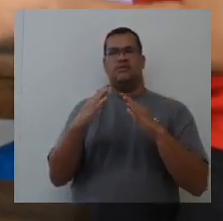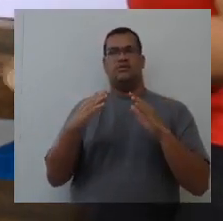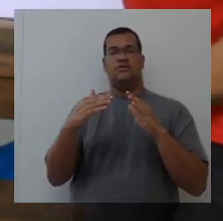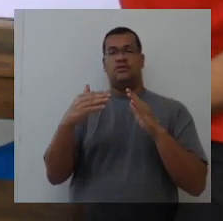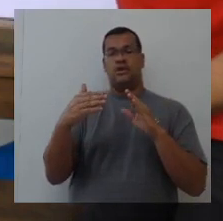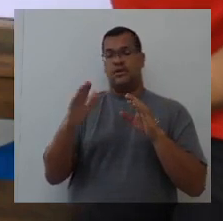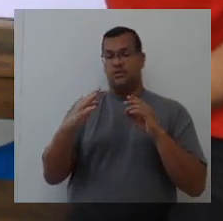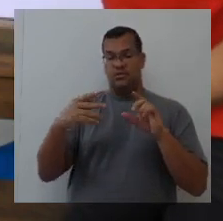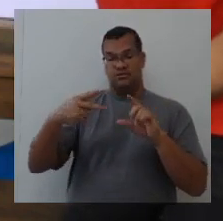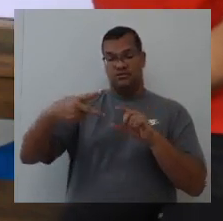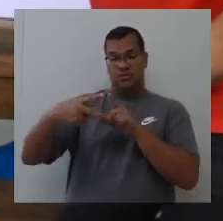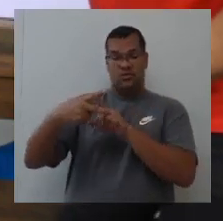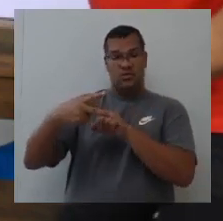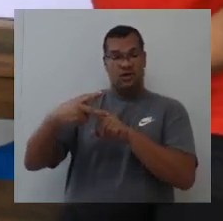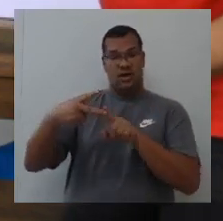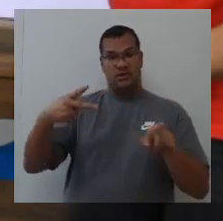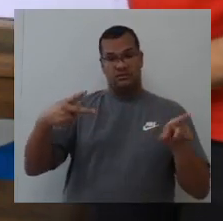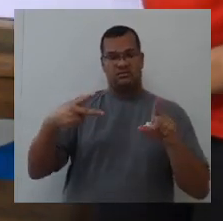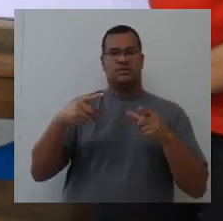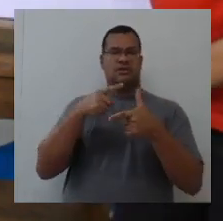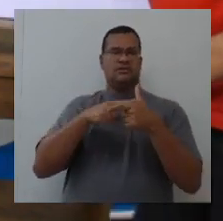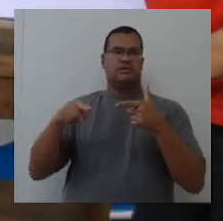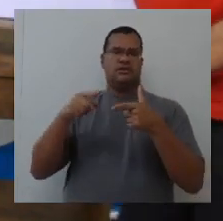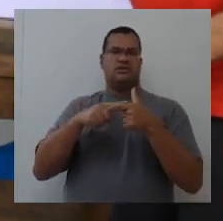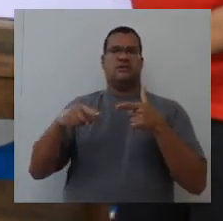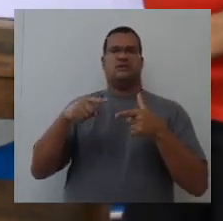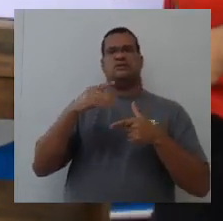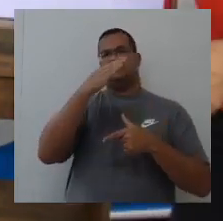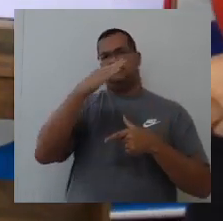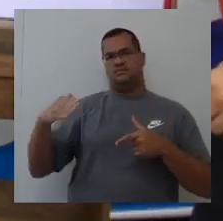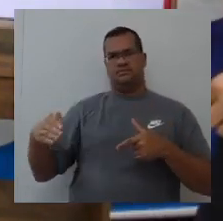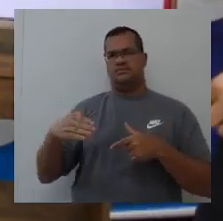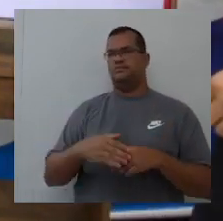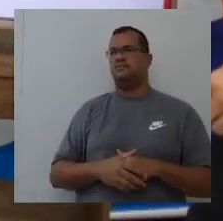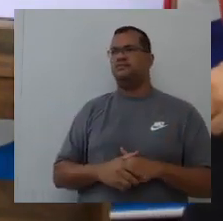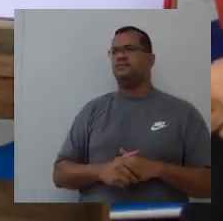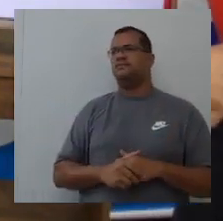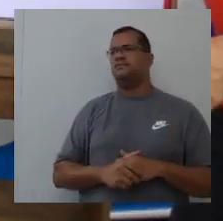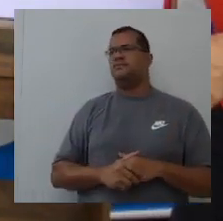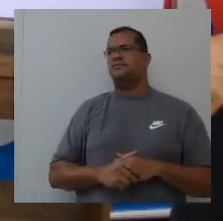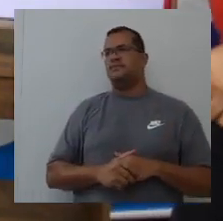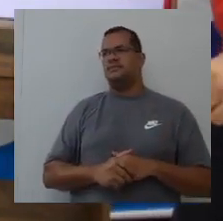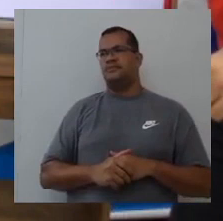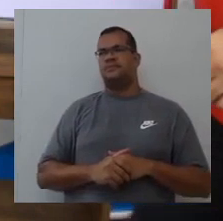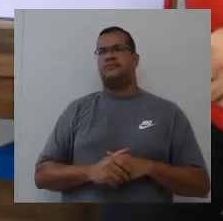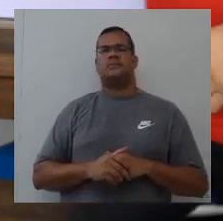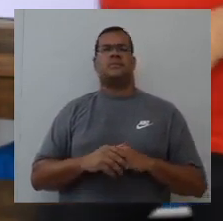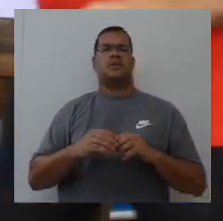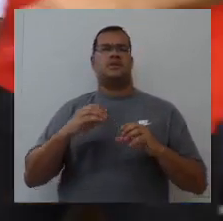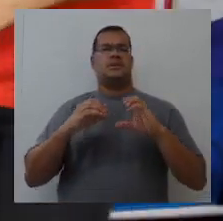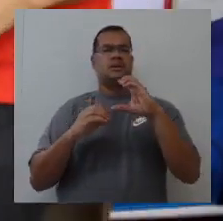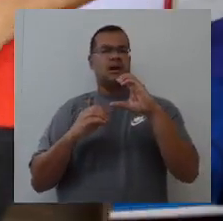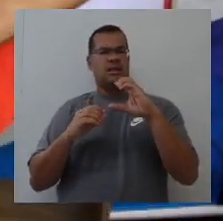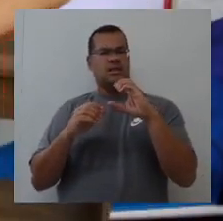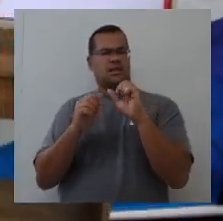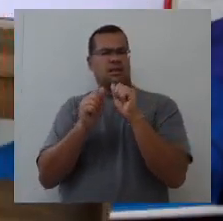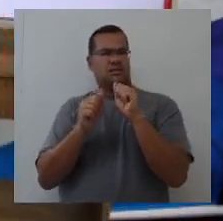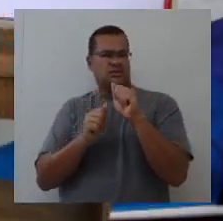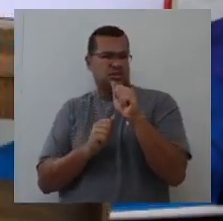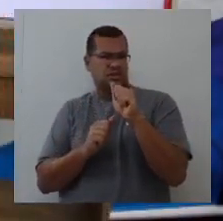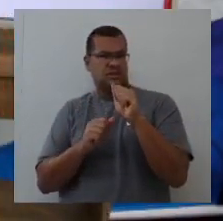ao ângulo, dividido pela hipotenusa. Então, cosseno é estabelecer a divisão entre o cateto adjacente e